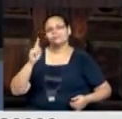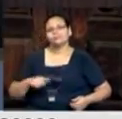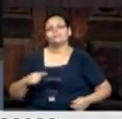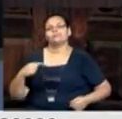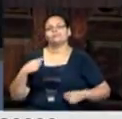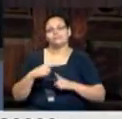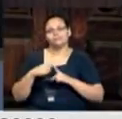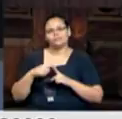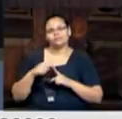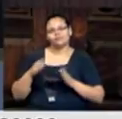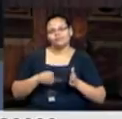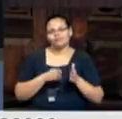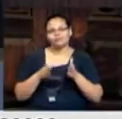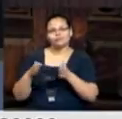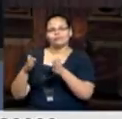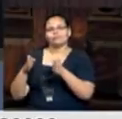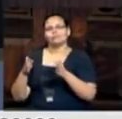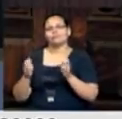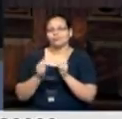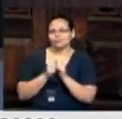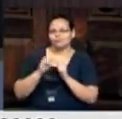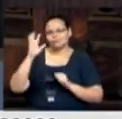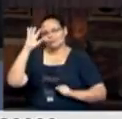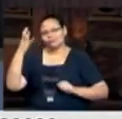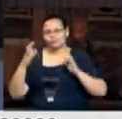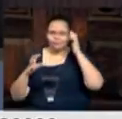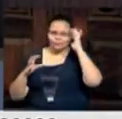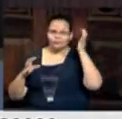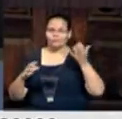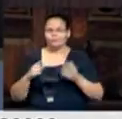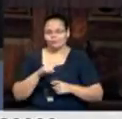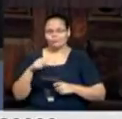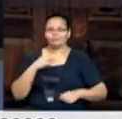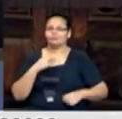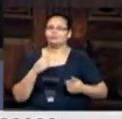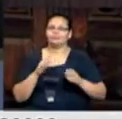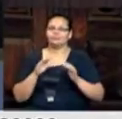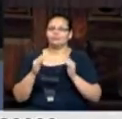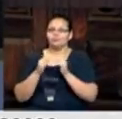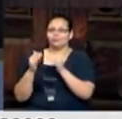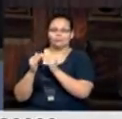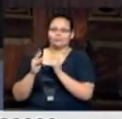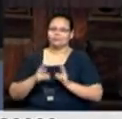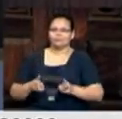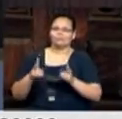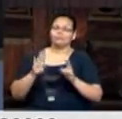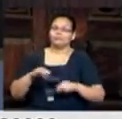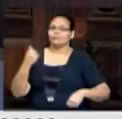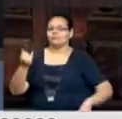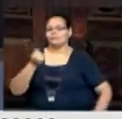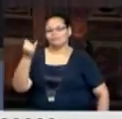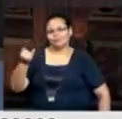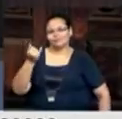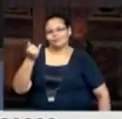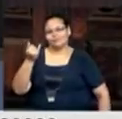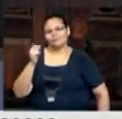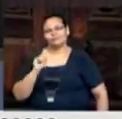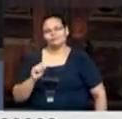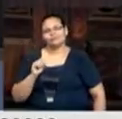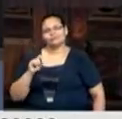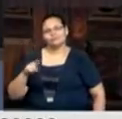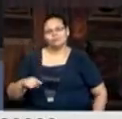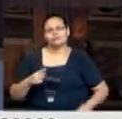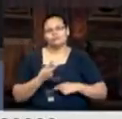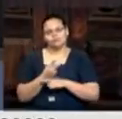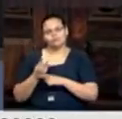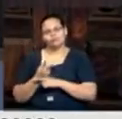encontrando caminhos e soluções conjuntas. Não precisamos concordar o tempo todo, mas é importante que haja um espírito na